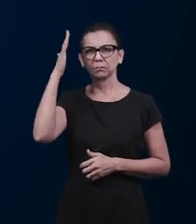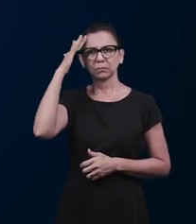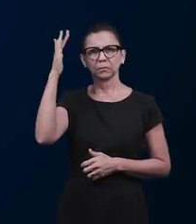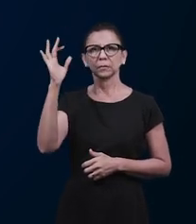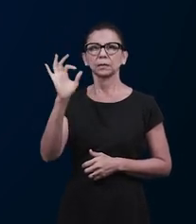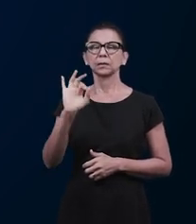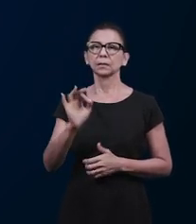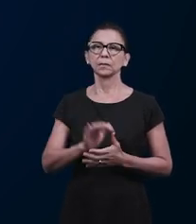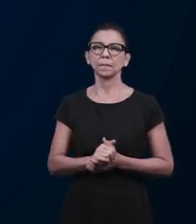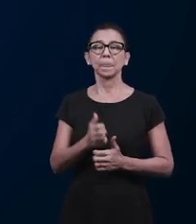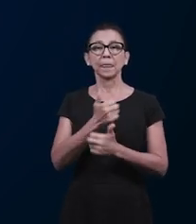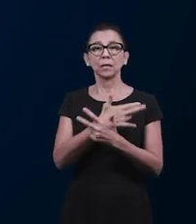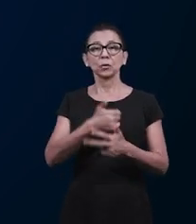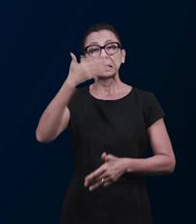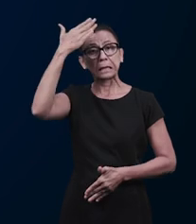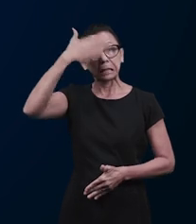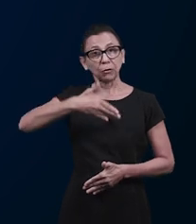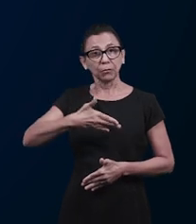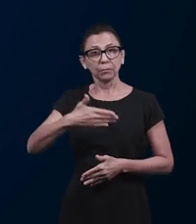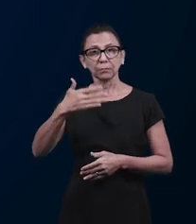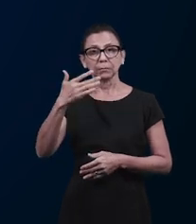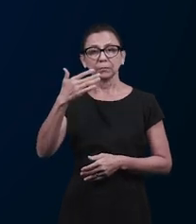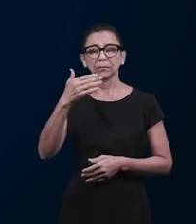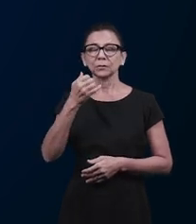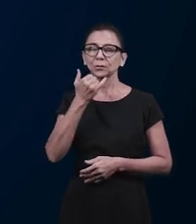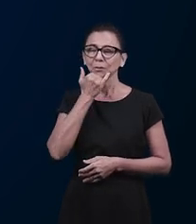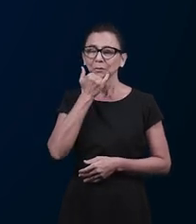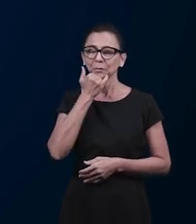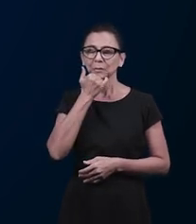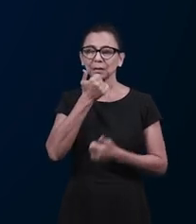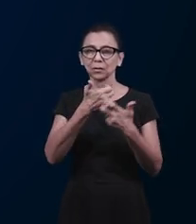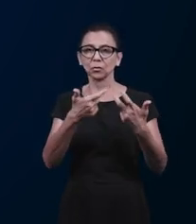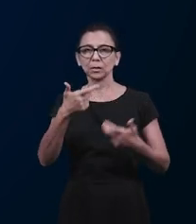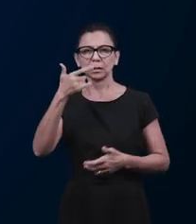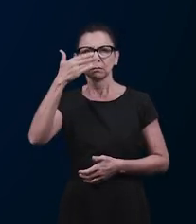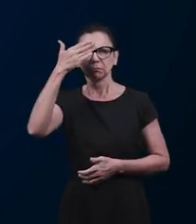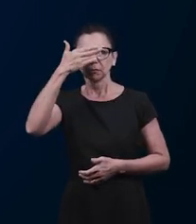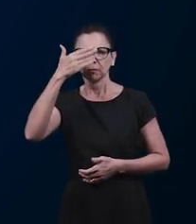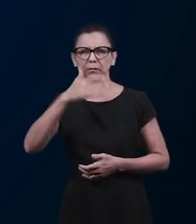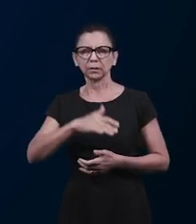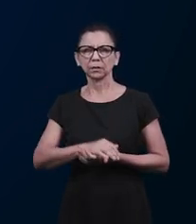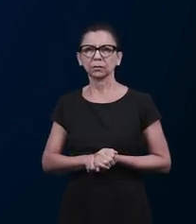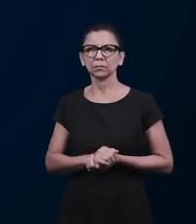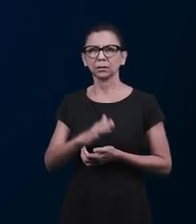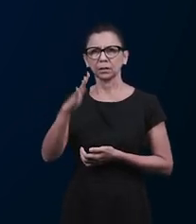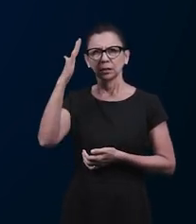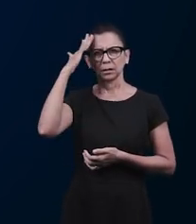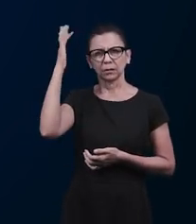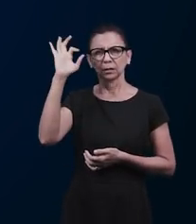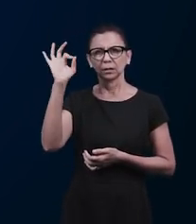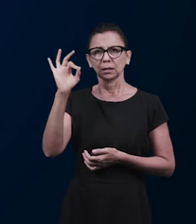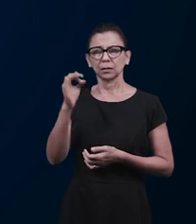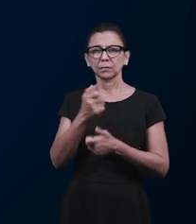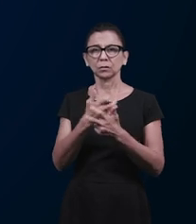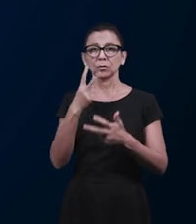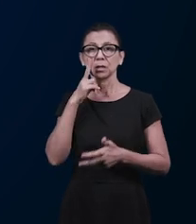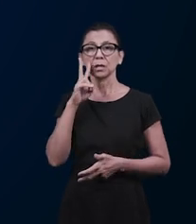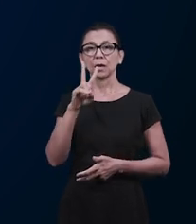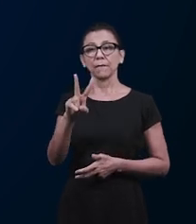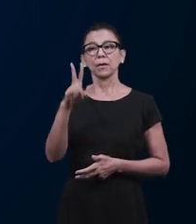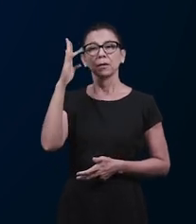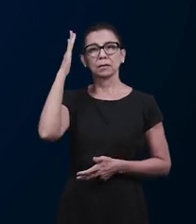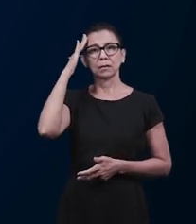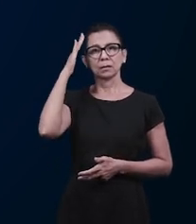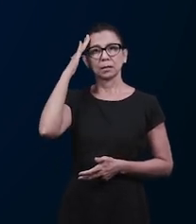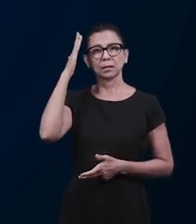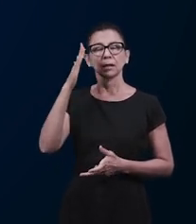Respondendo a C, qual o objetivo do inimigo ao esbofetear o rosto do Senhor Jesus? Para humilhar o